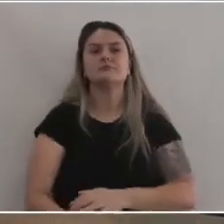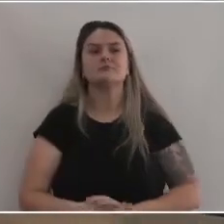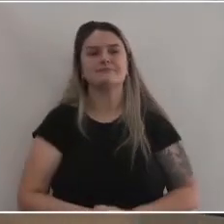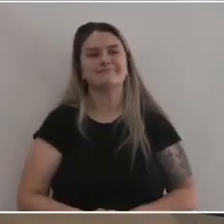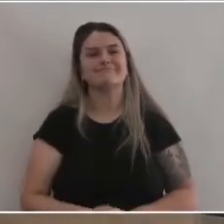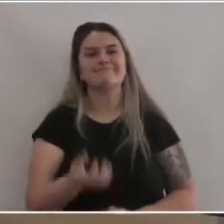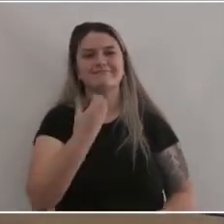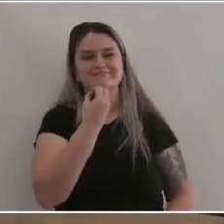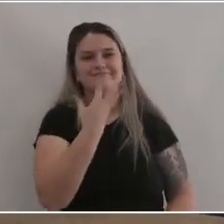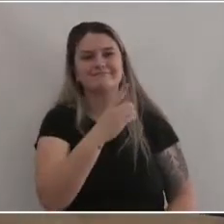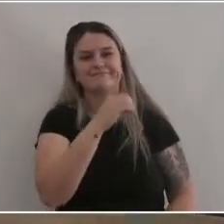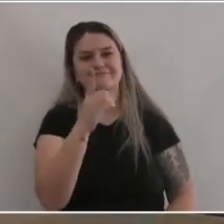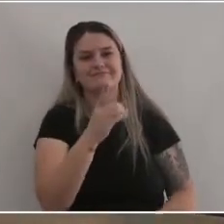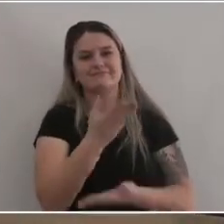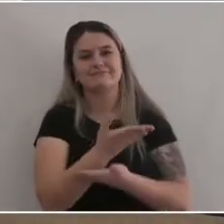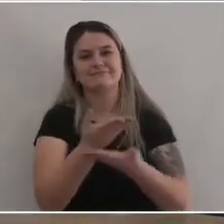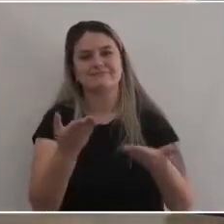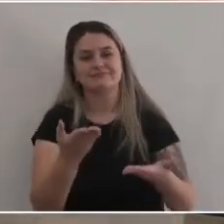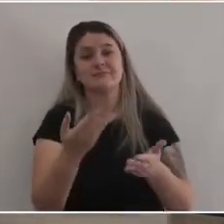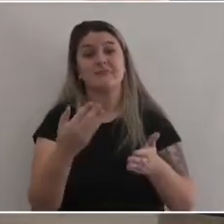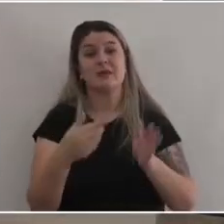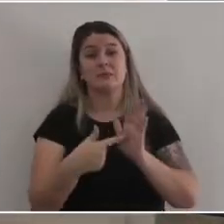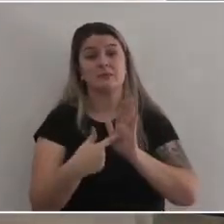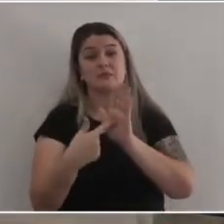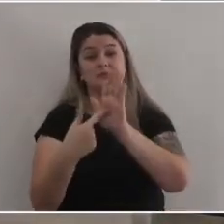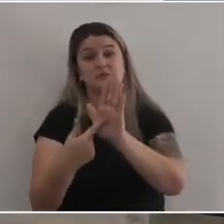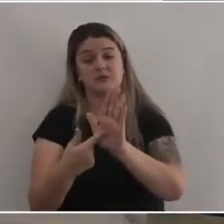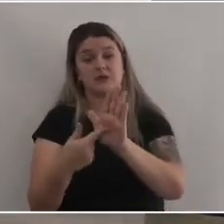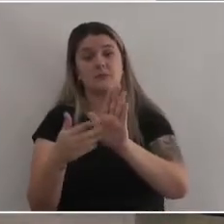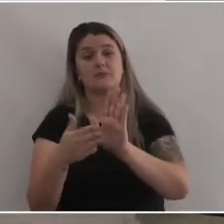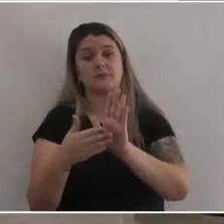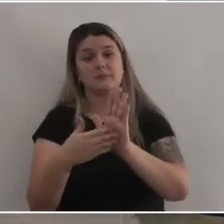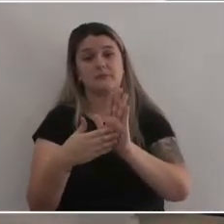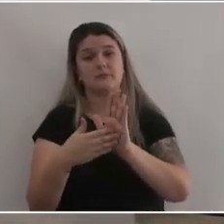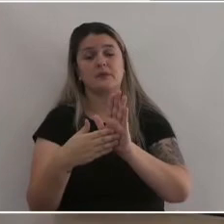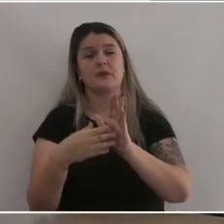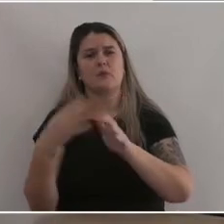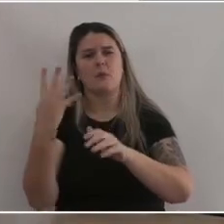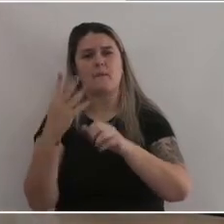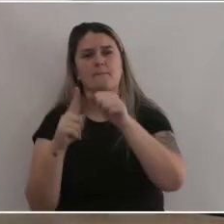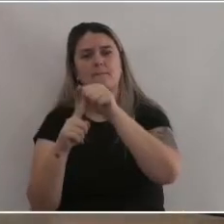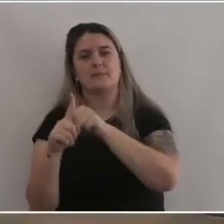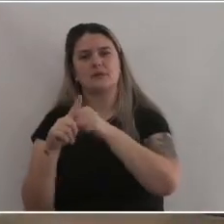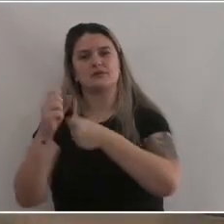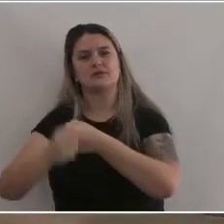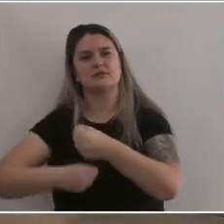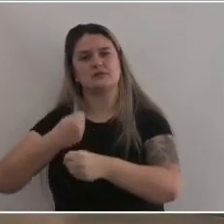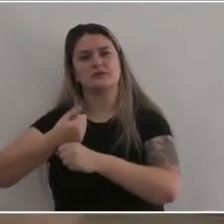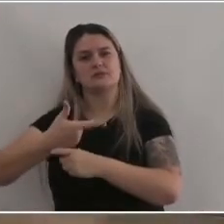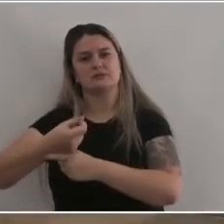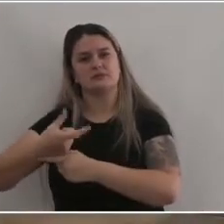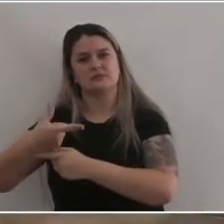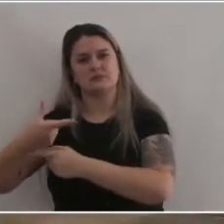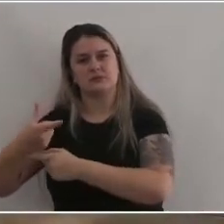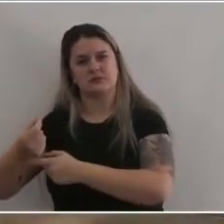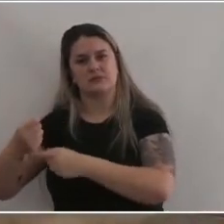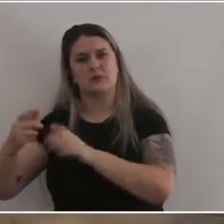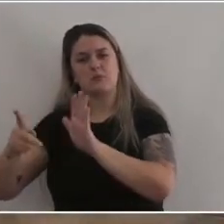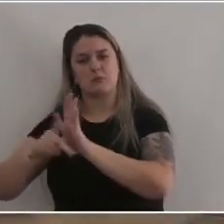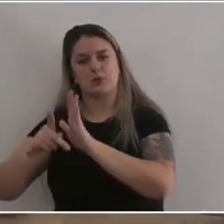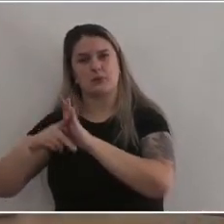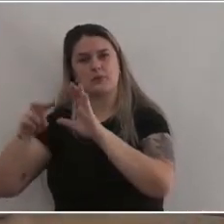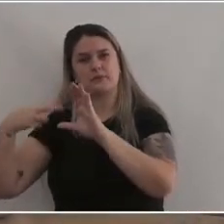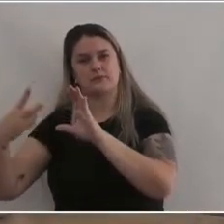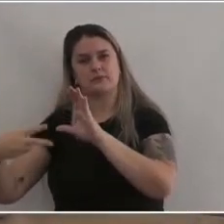Bom dia a todos. Eu apresentarei a prestação de contas do terceiro quadrimestre de 2020 do Poder